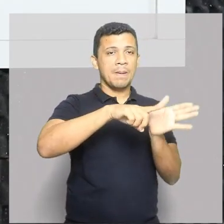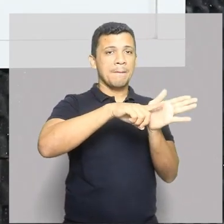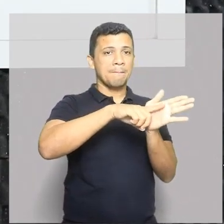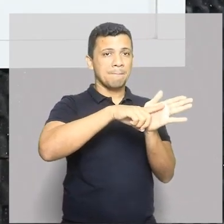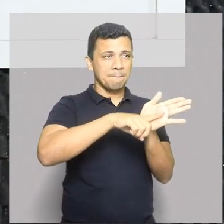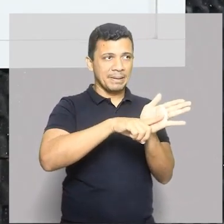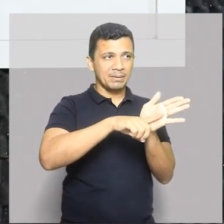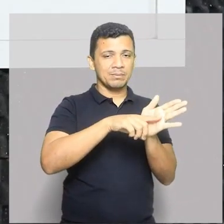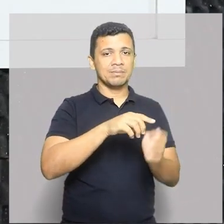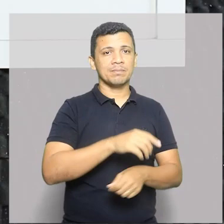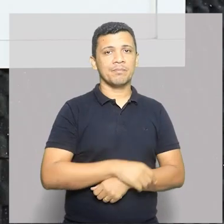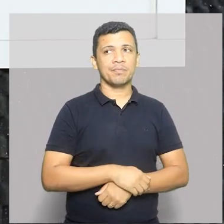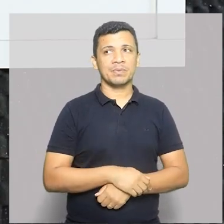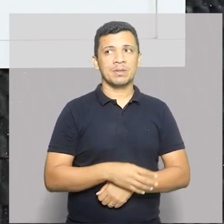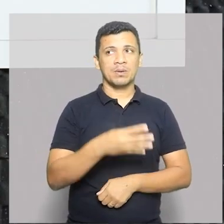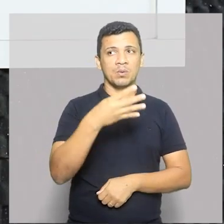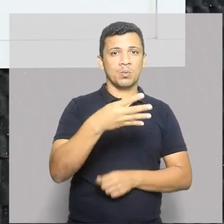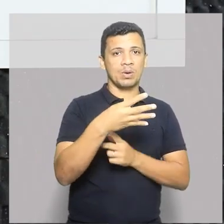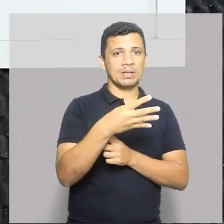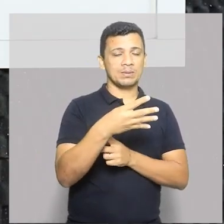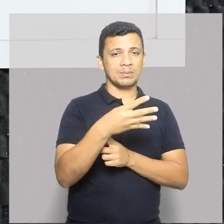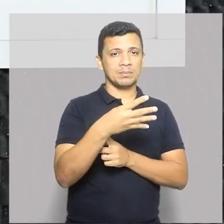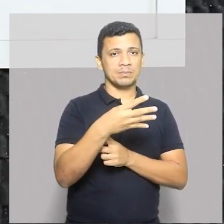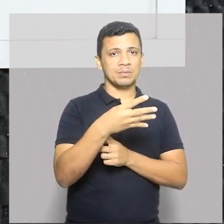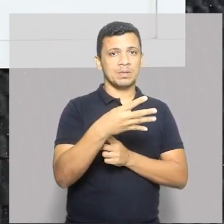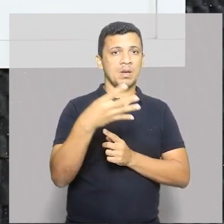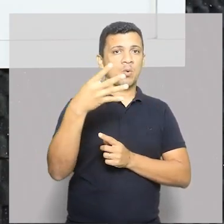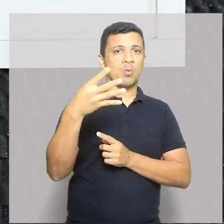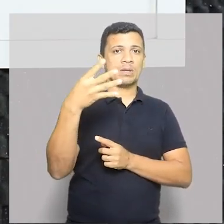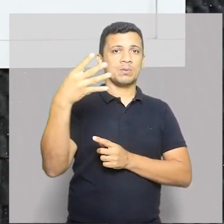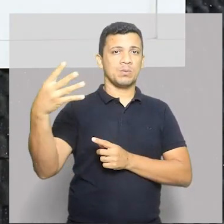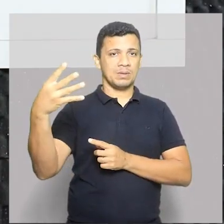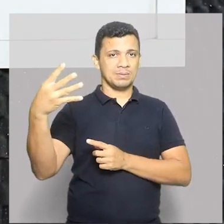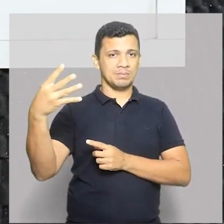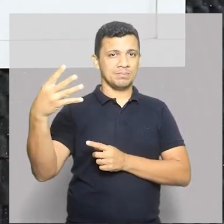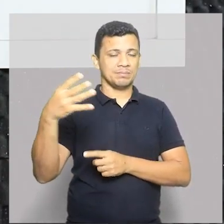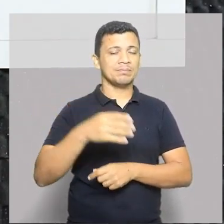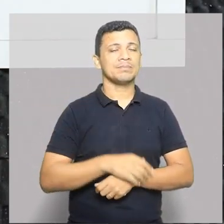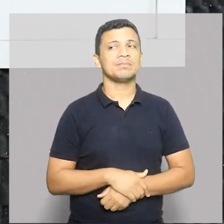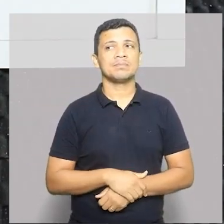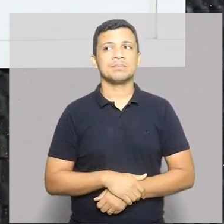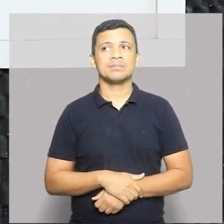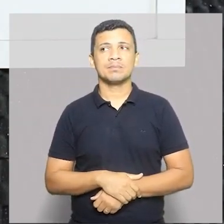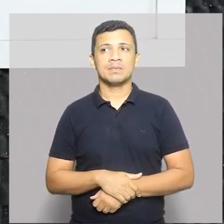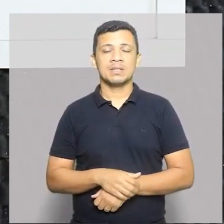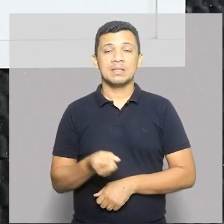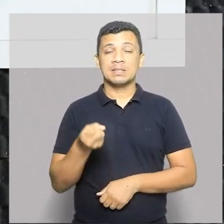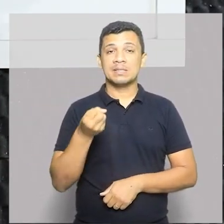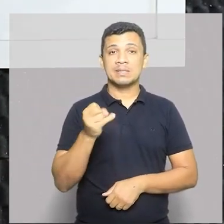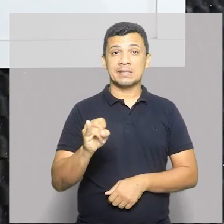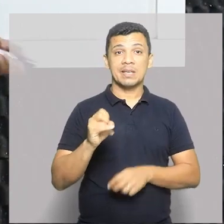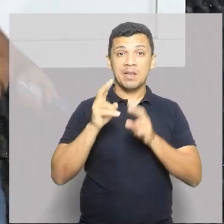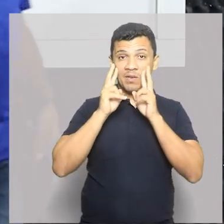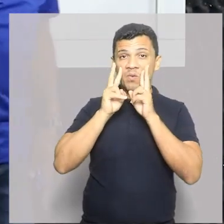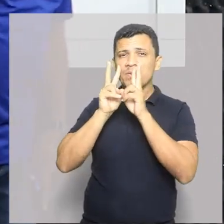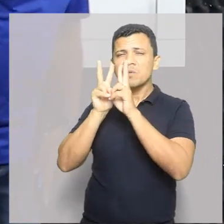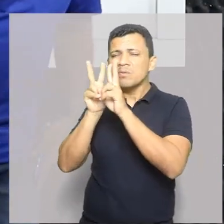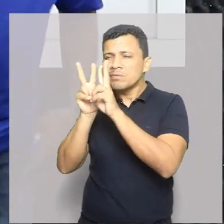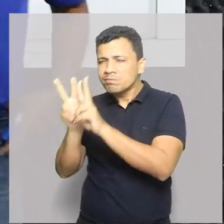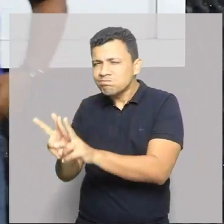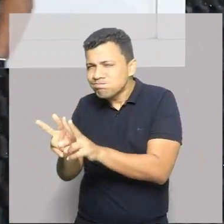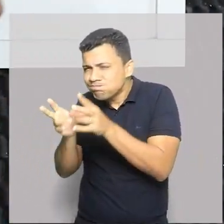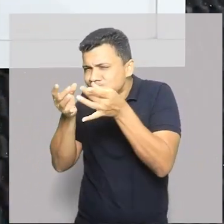quanto? 4 elevado a quanto? 44. Então, se vocês olharem com muito cuidado e